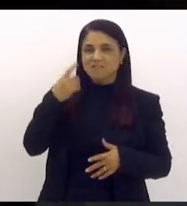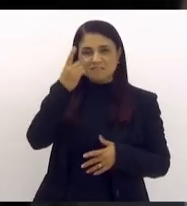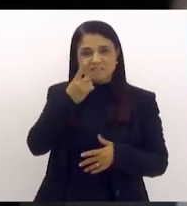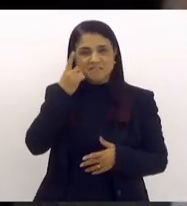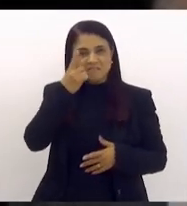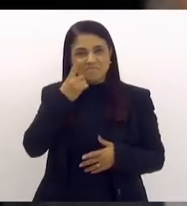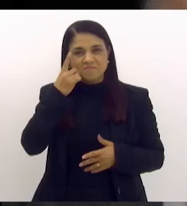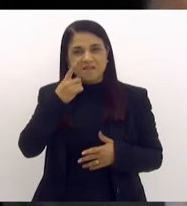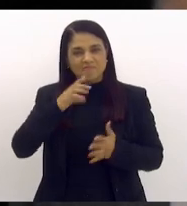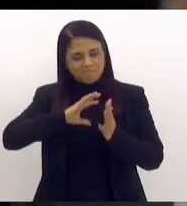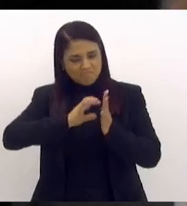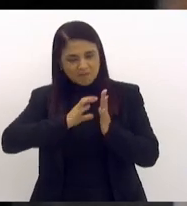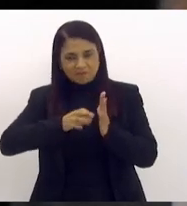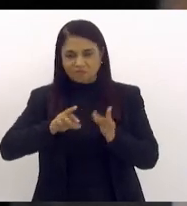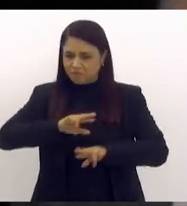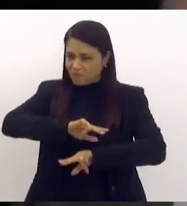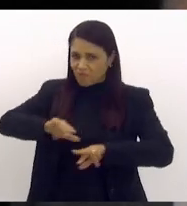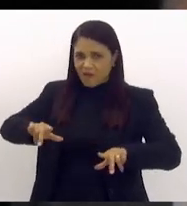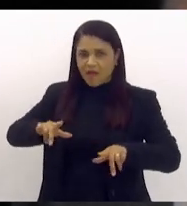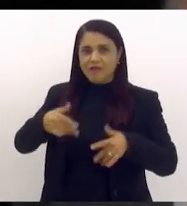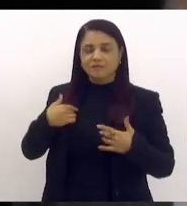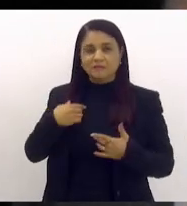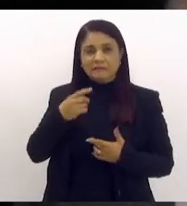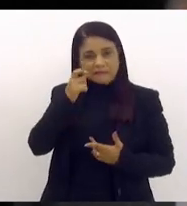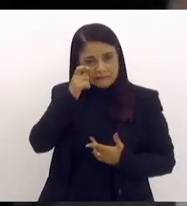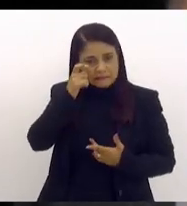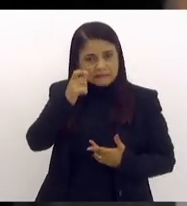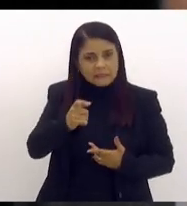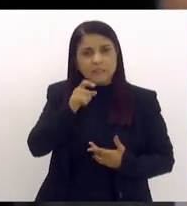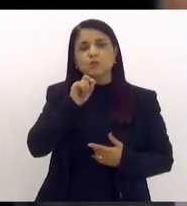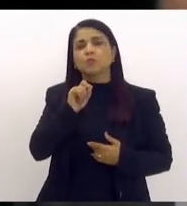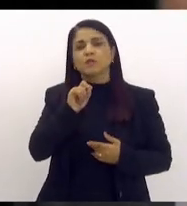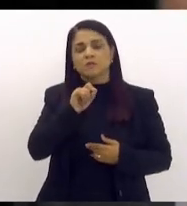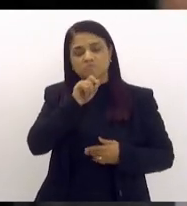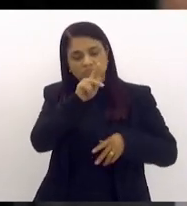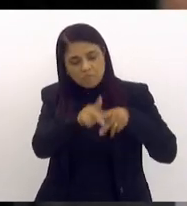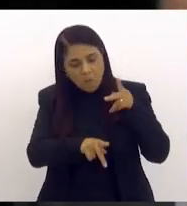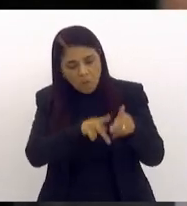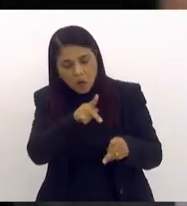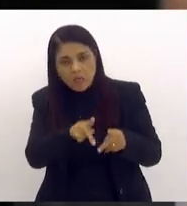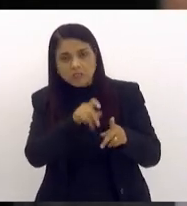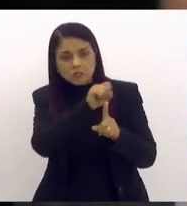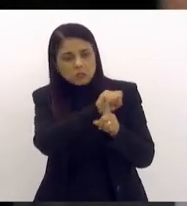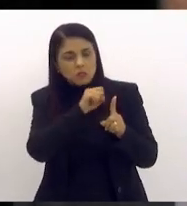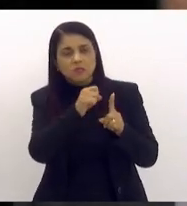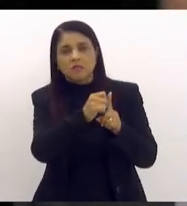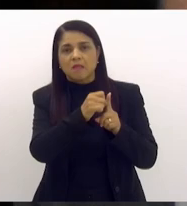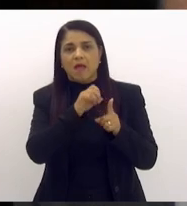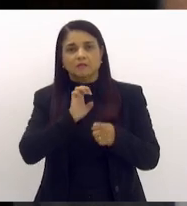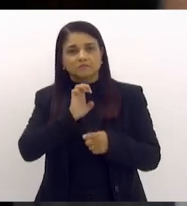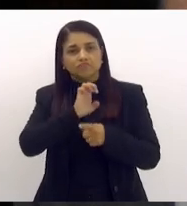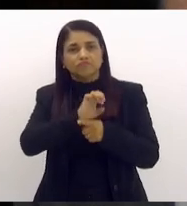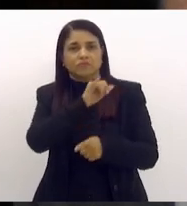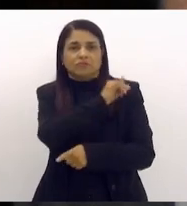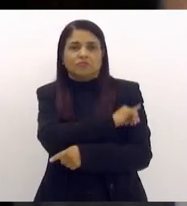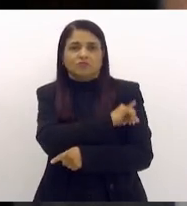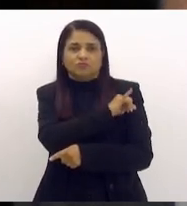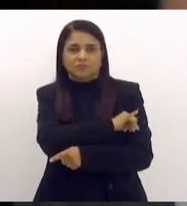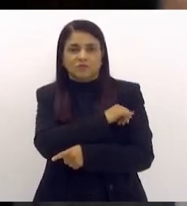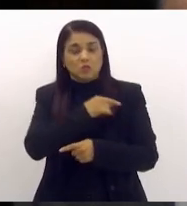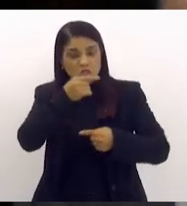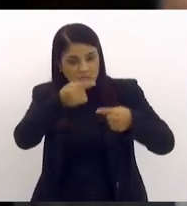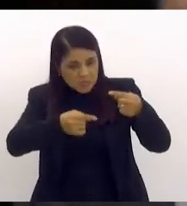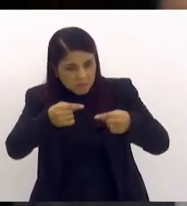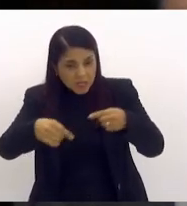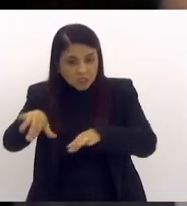espectro político aqui representando um interesse que é o interesse da sociedade Fluminense que é o interesse do Estado do Rio de Janeiro esse debate tem que ser feito nas